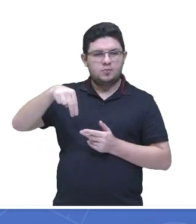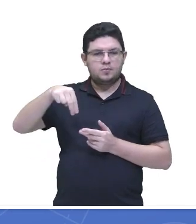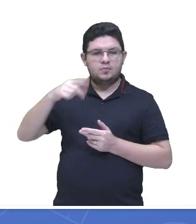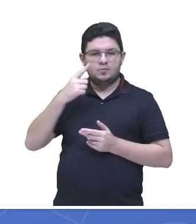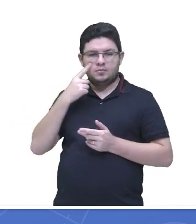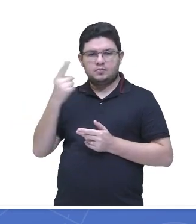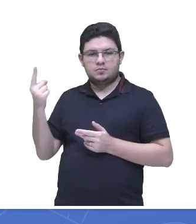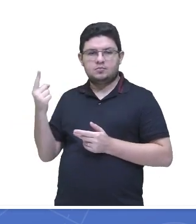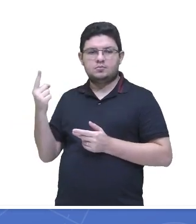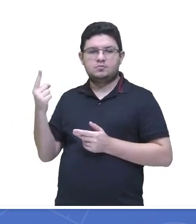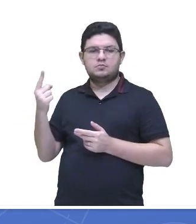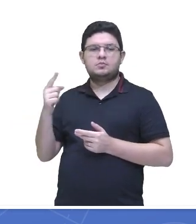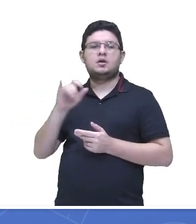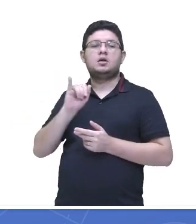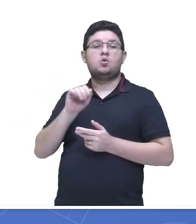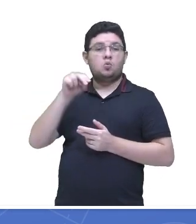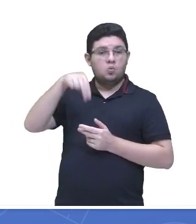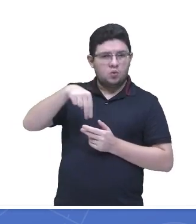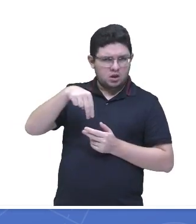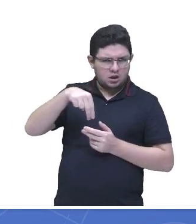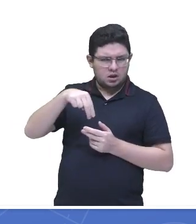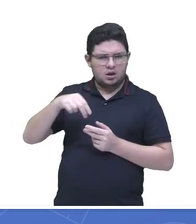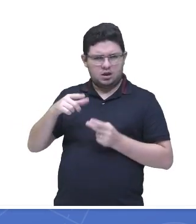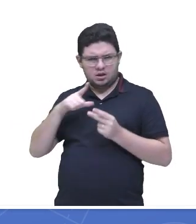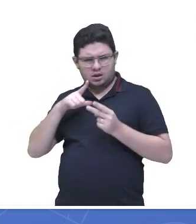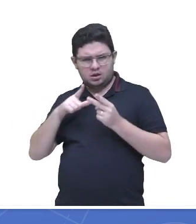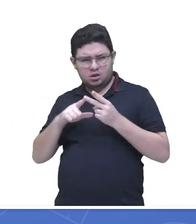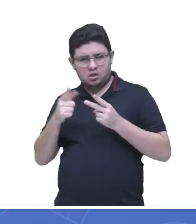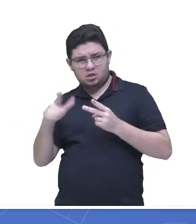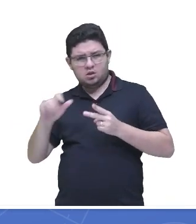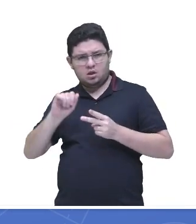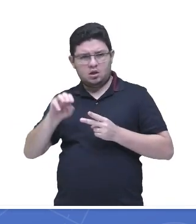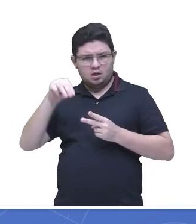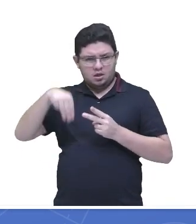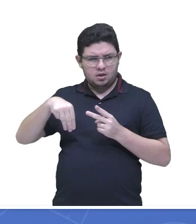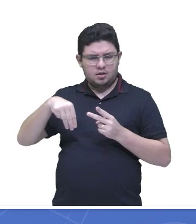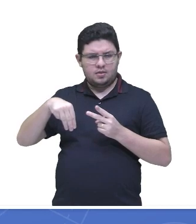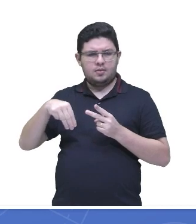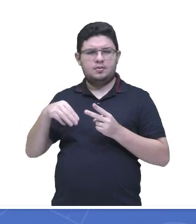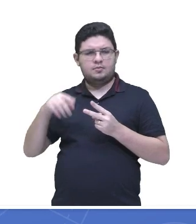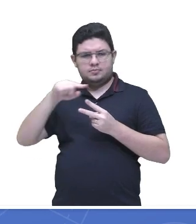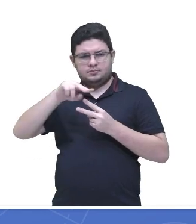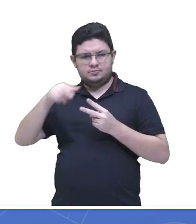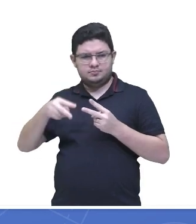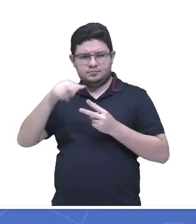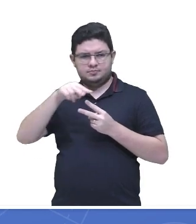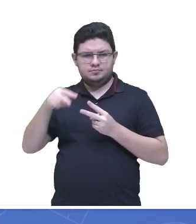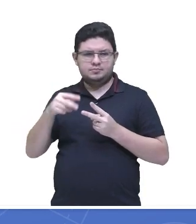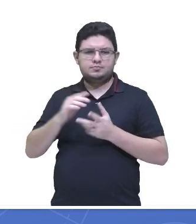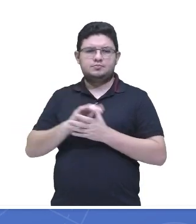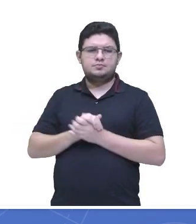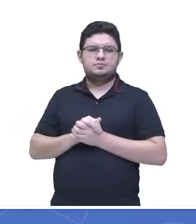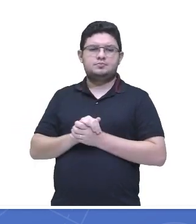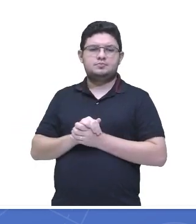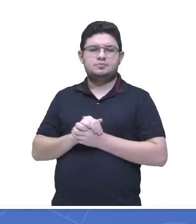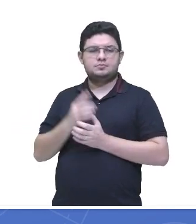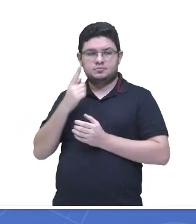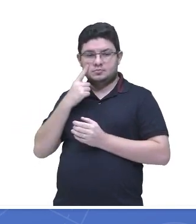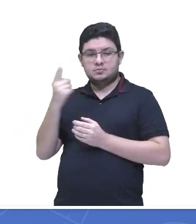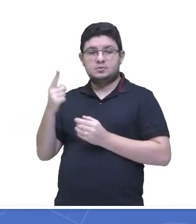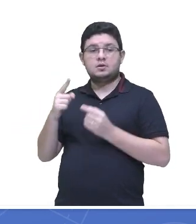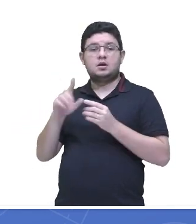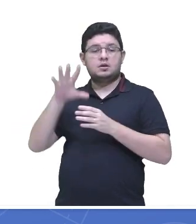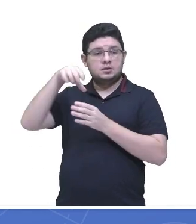qual a diferença, né? Tem o N, parece o mesmo som, sem aberto, fechado, ok? Então,